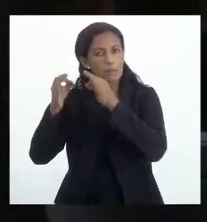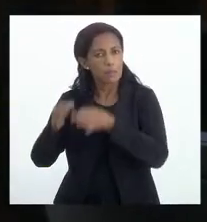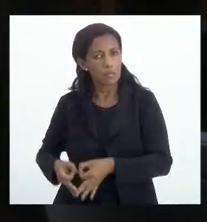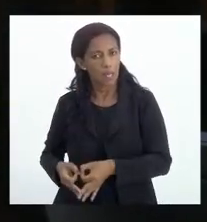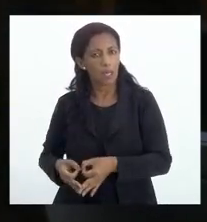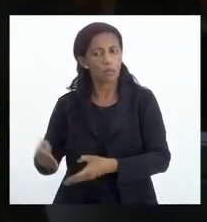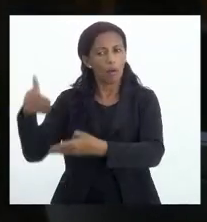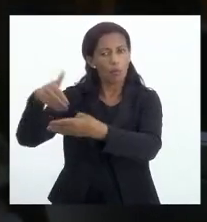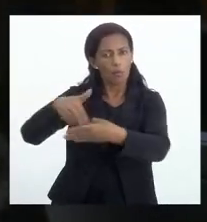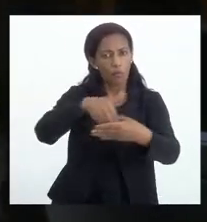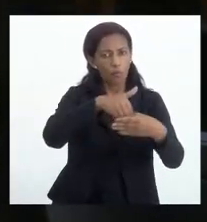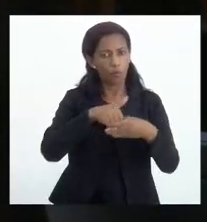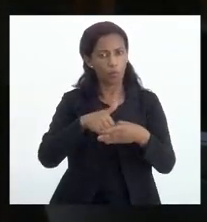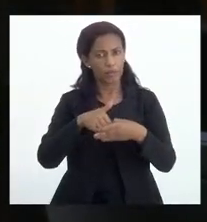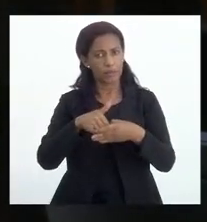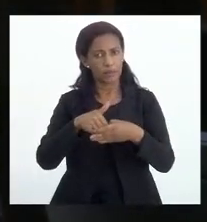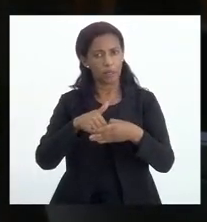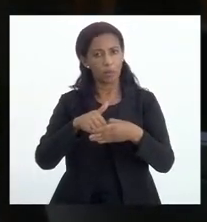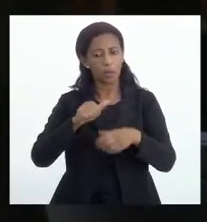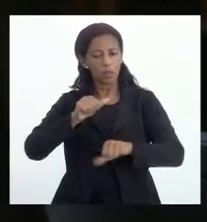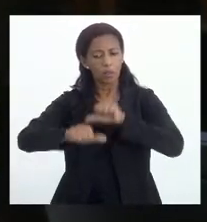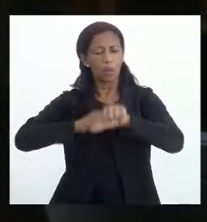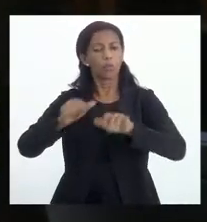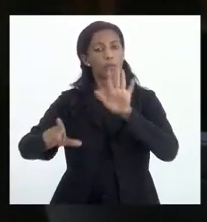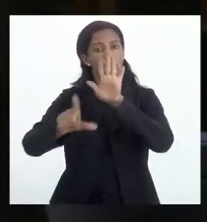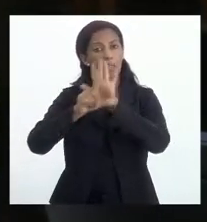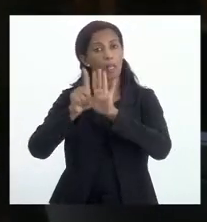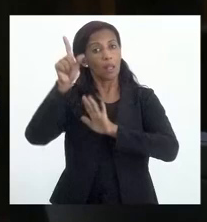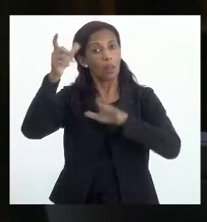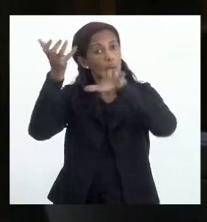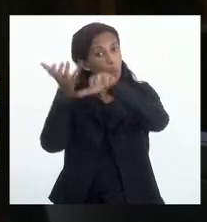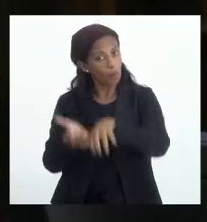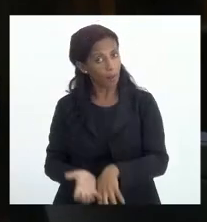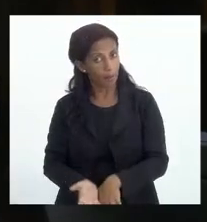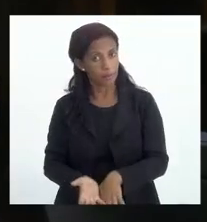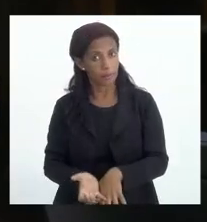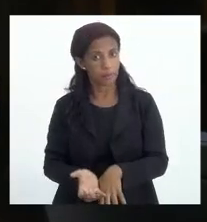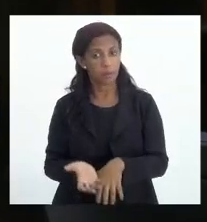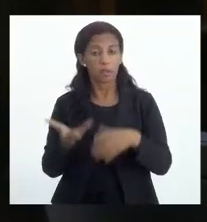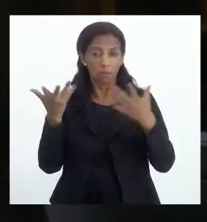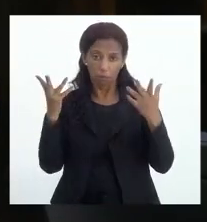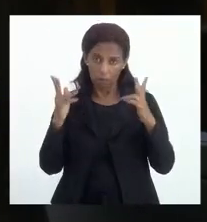a votação e a mudança da lei lá no Congresso, que é o que nós estamos fazendo. Então,